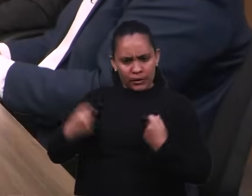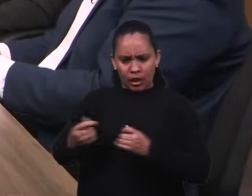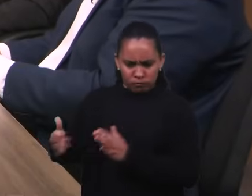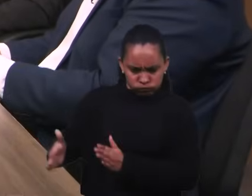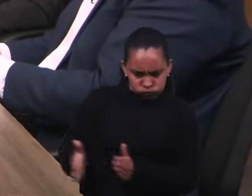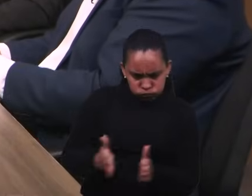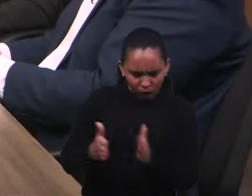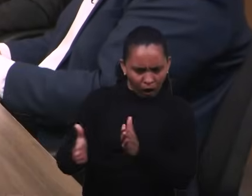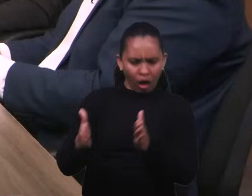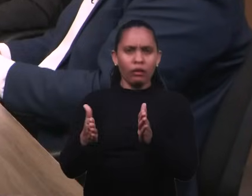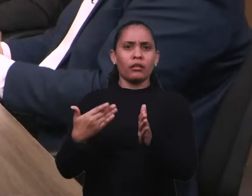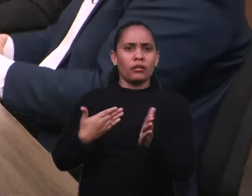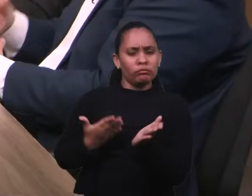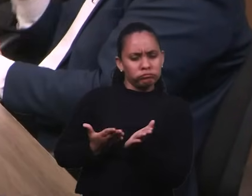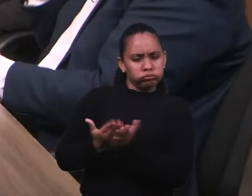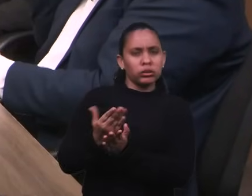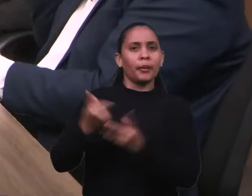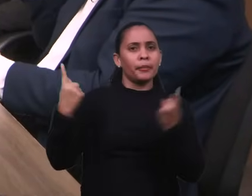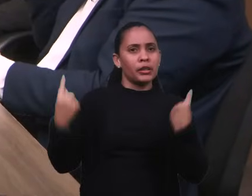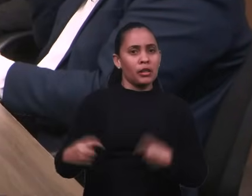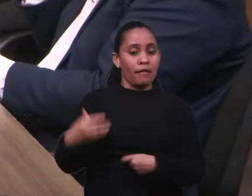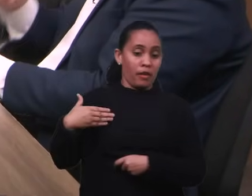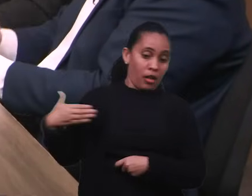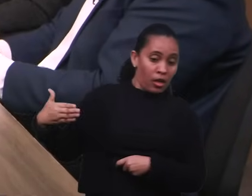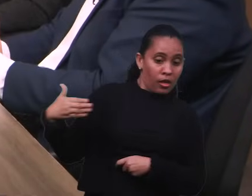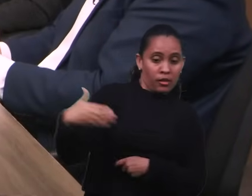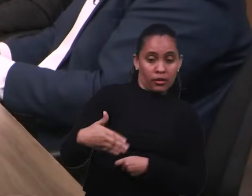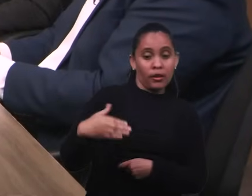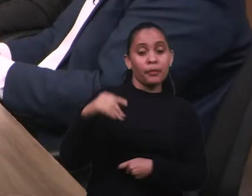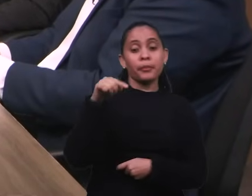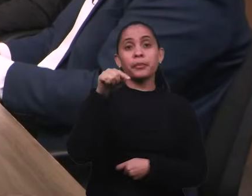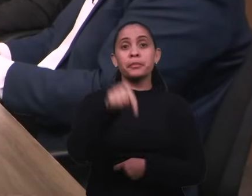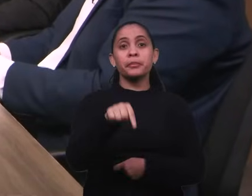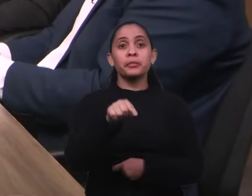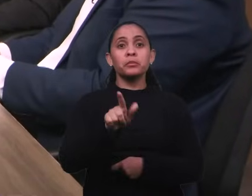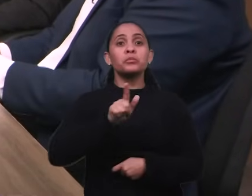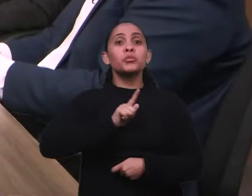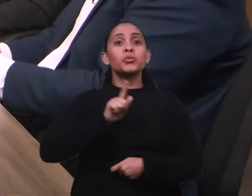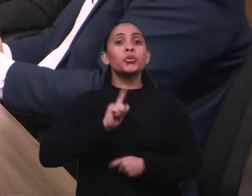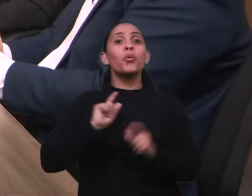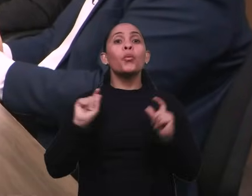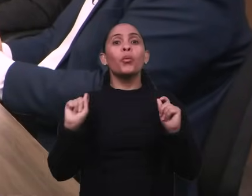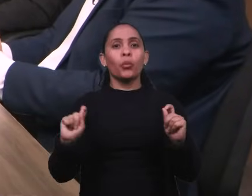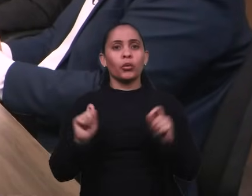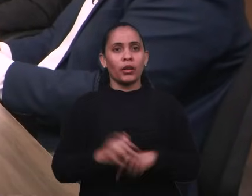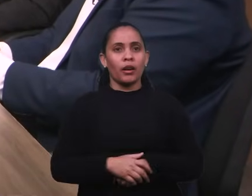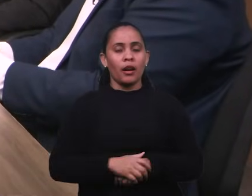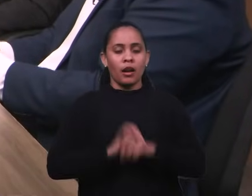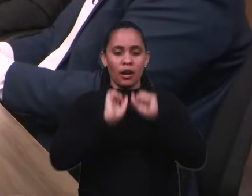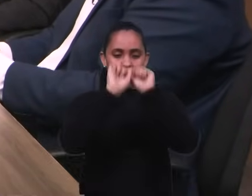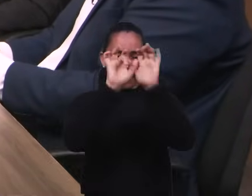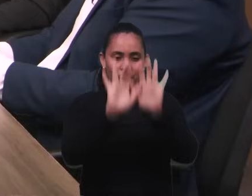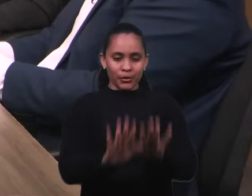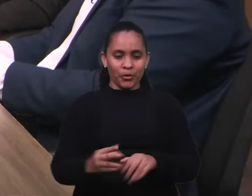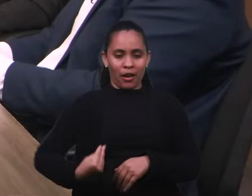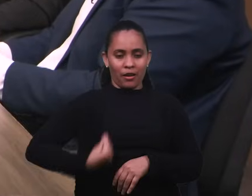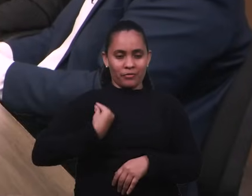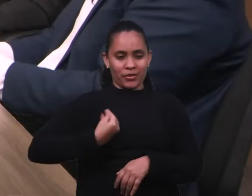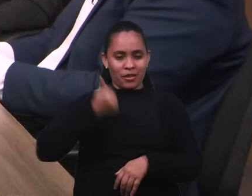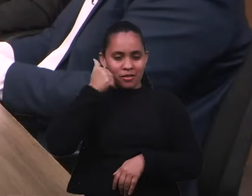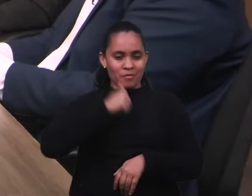caminho passava por Samaria. Era necessário ele passar por Samaria, por quê? Porque ele queria operar na vida da mulher